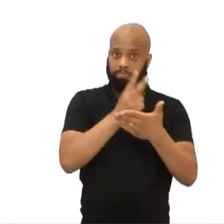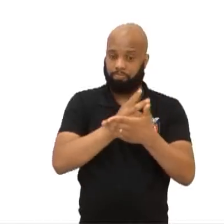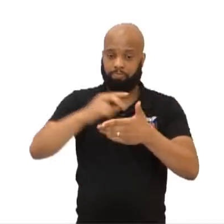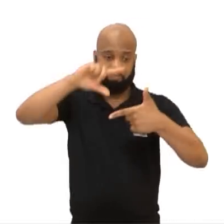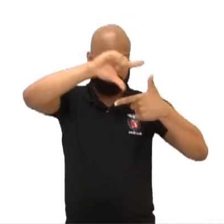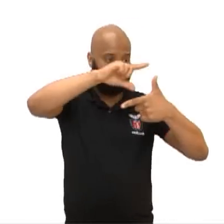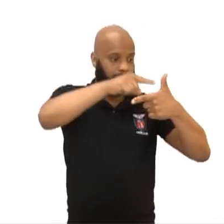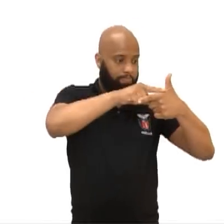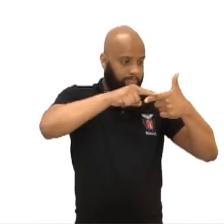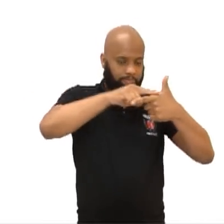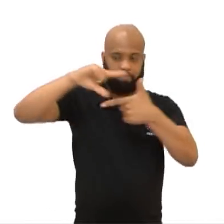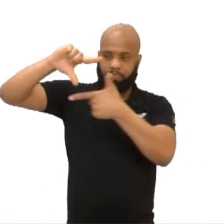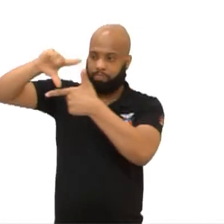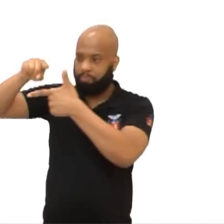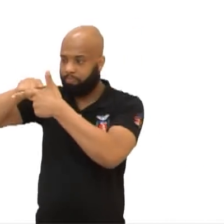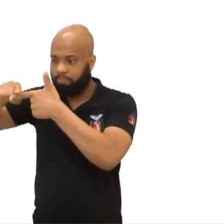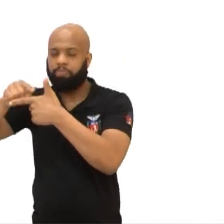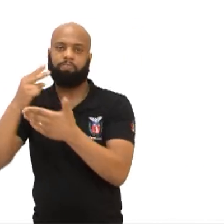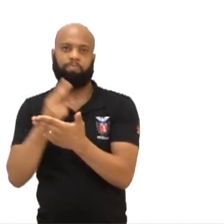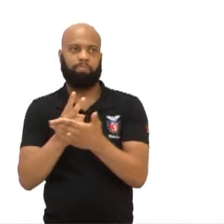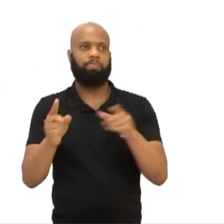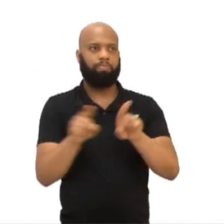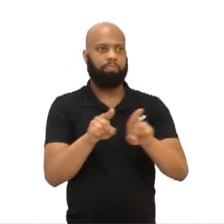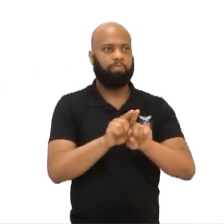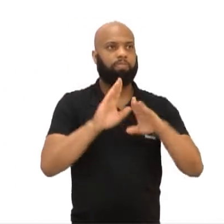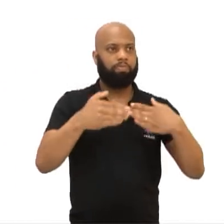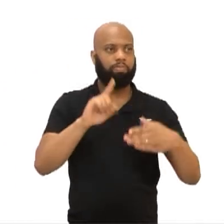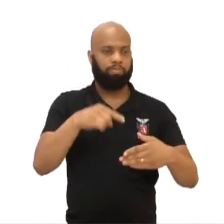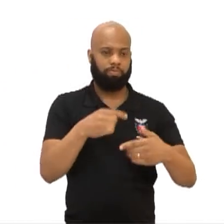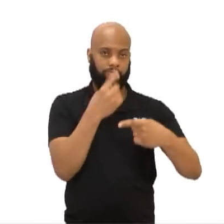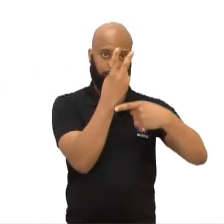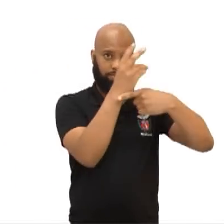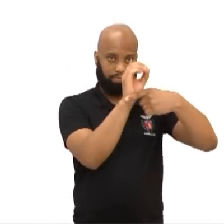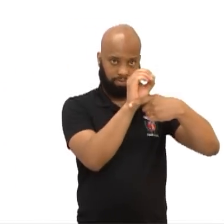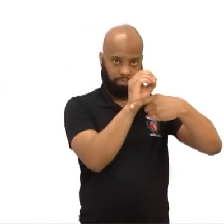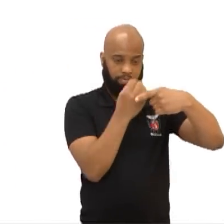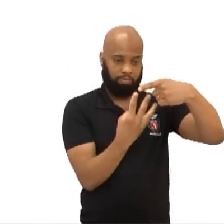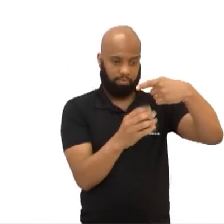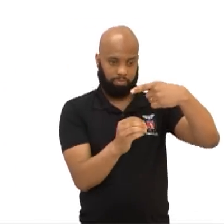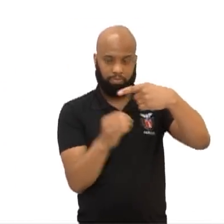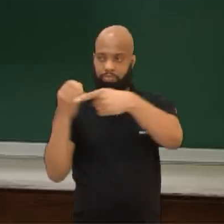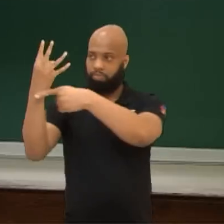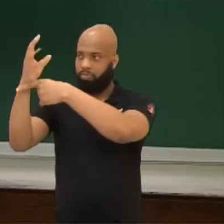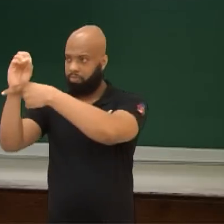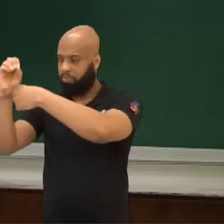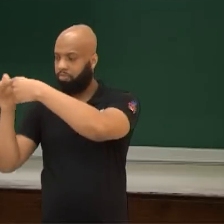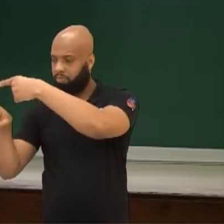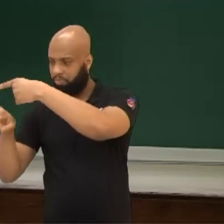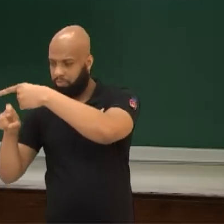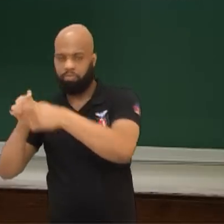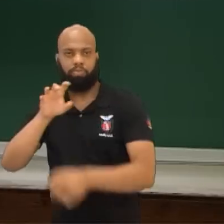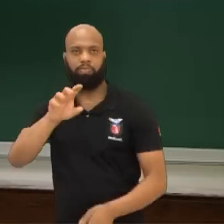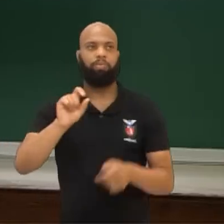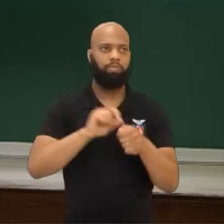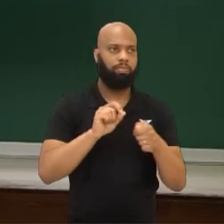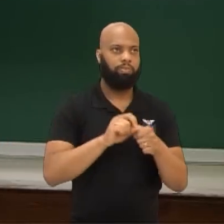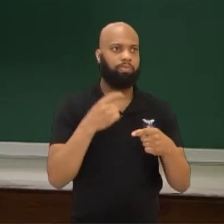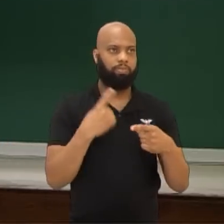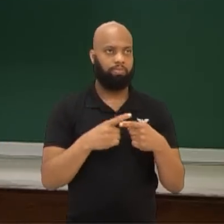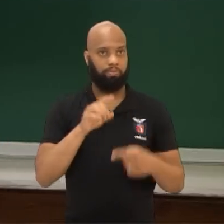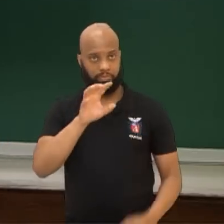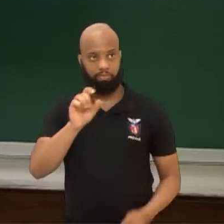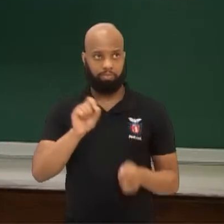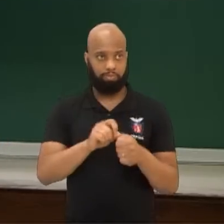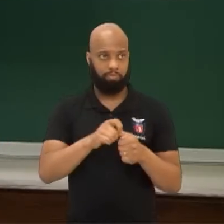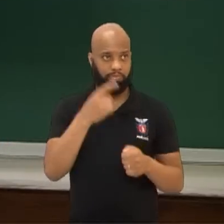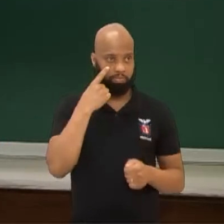pegar o 20 com o 40 e o 40 com o x. Veja ali, ó. 20 e 40, o 40 e o